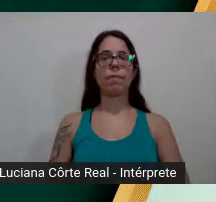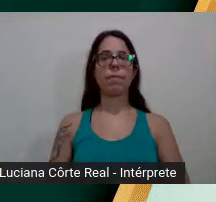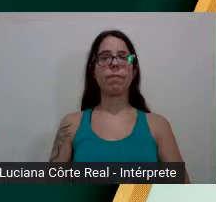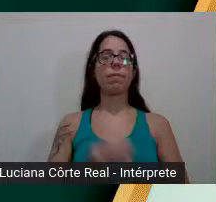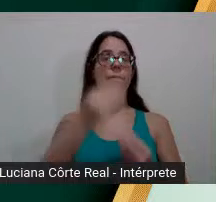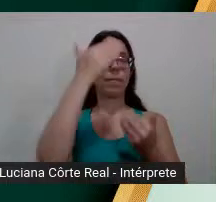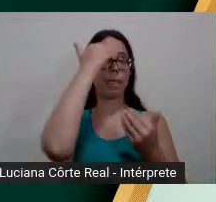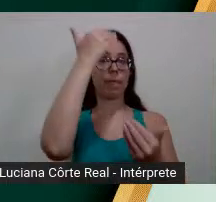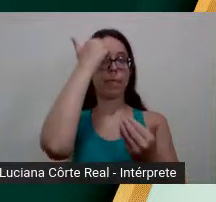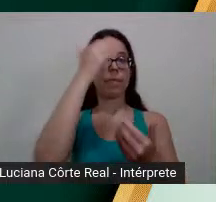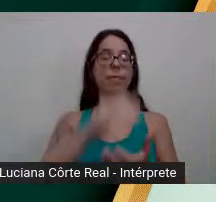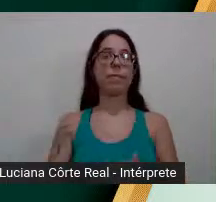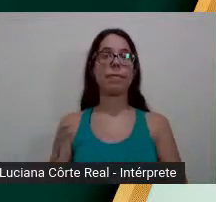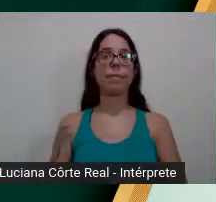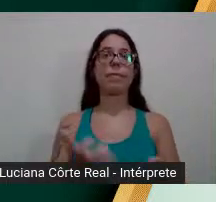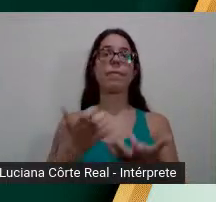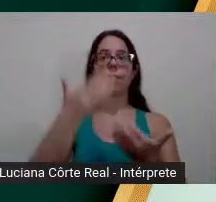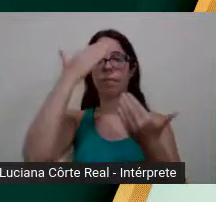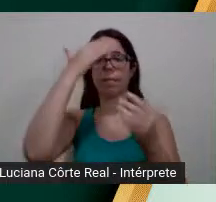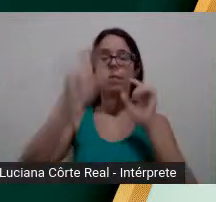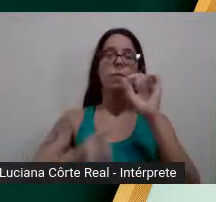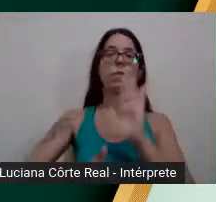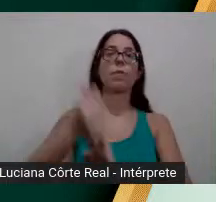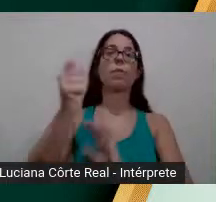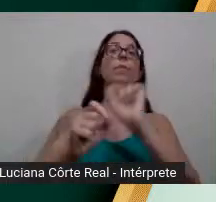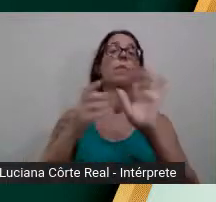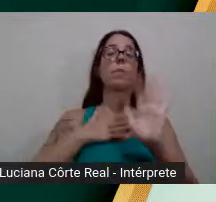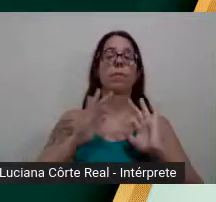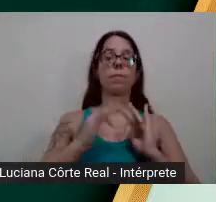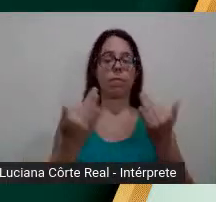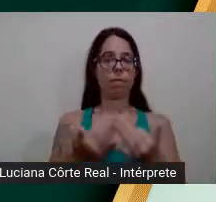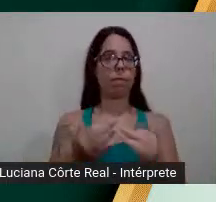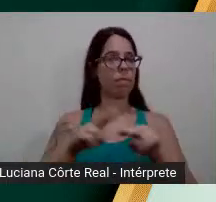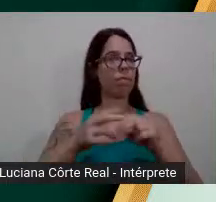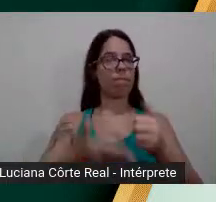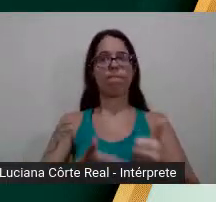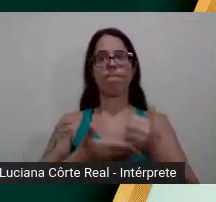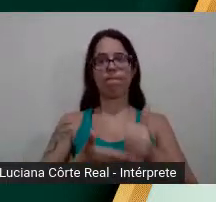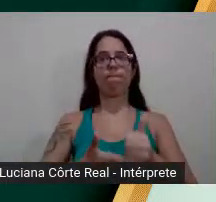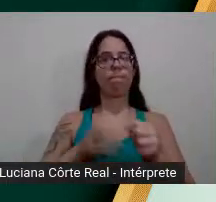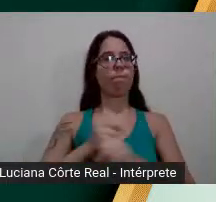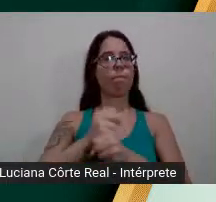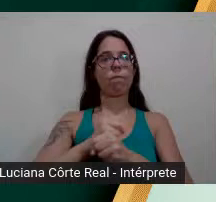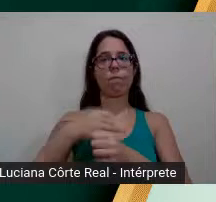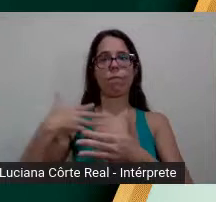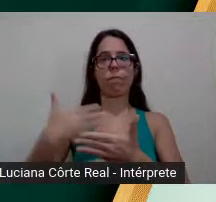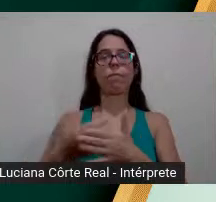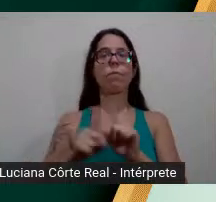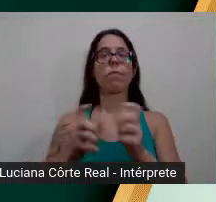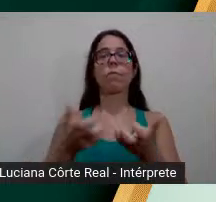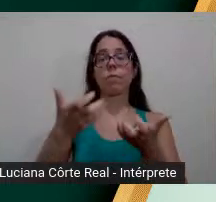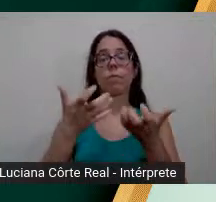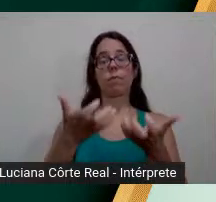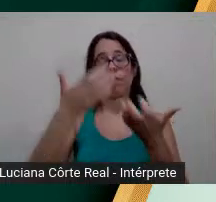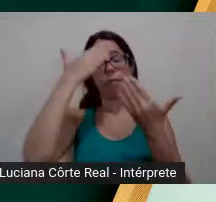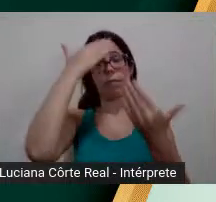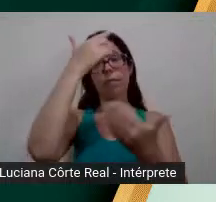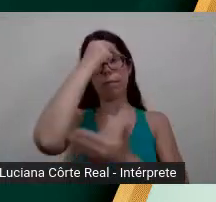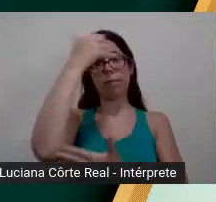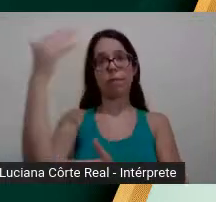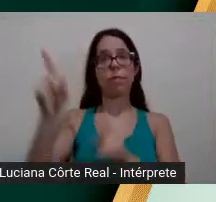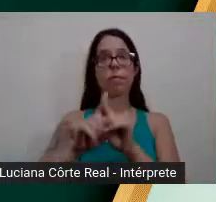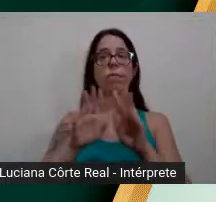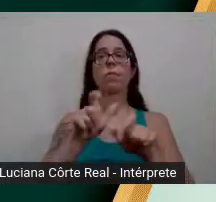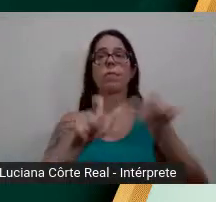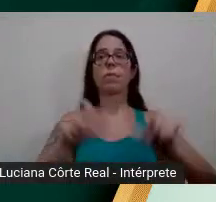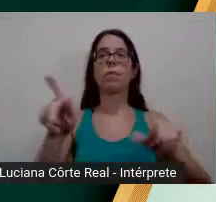Muito obrigada. Eu quero agradecer primeiramente a minha família por todo o apoio durante esses anos, a Unipampa e todos os docentes do curso